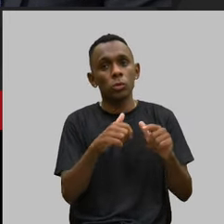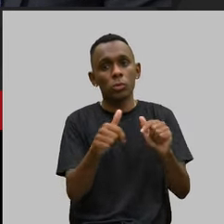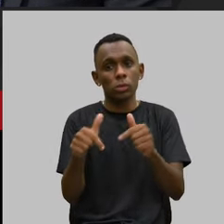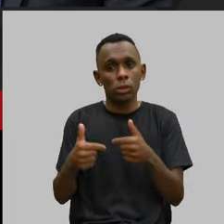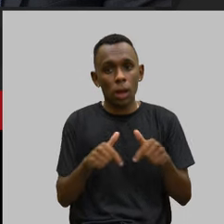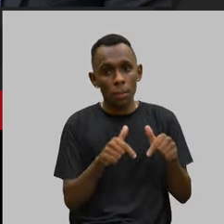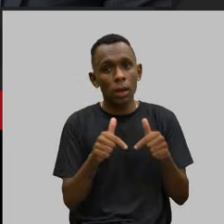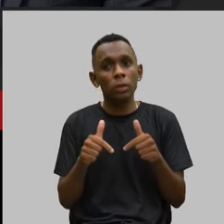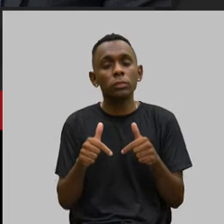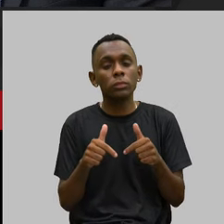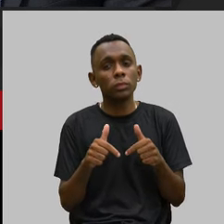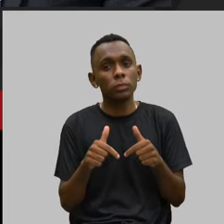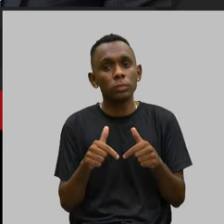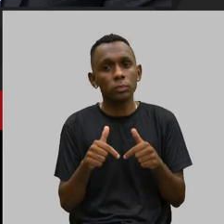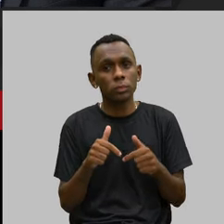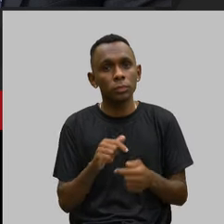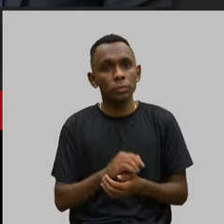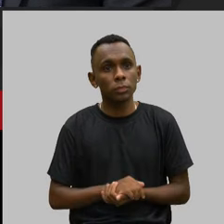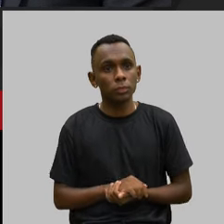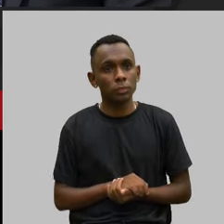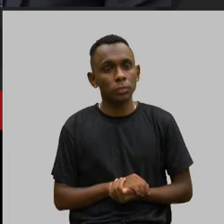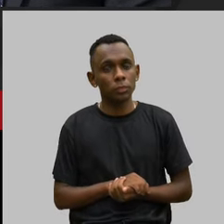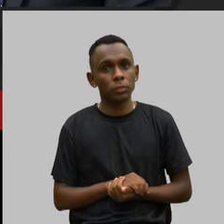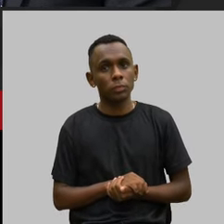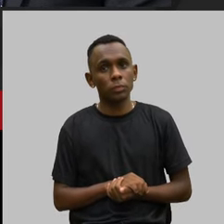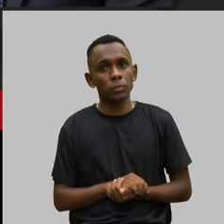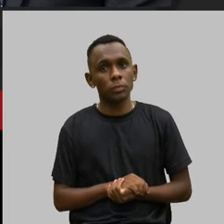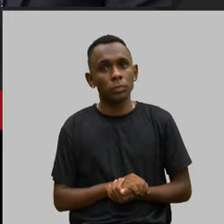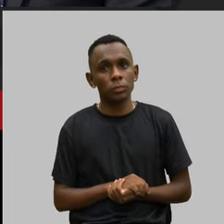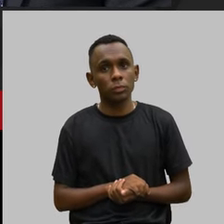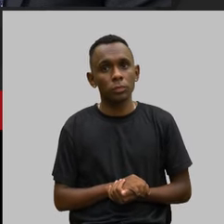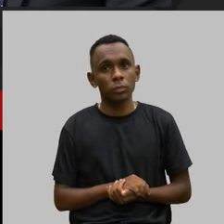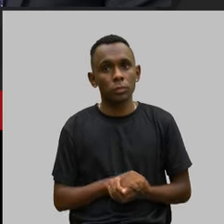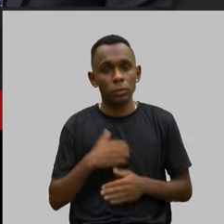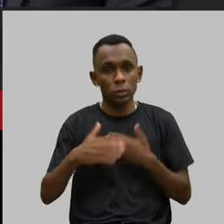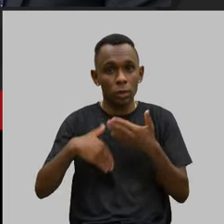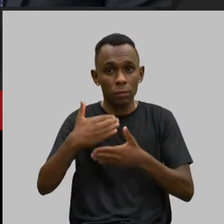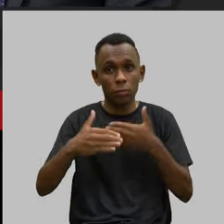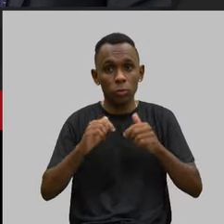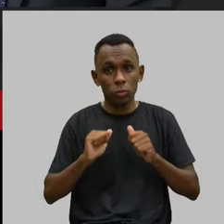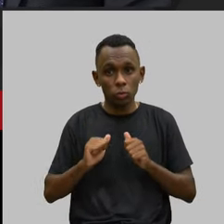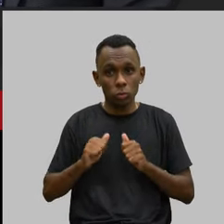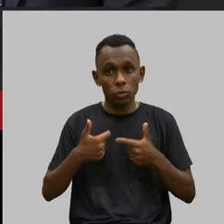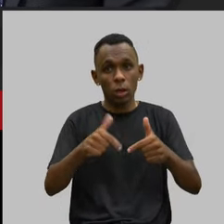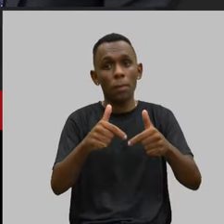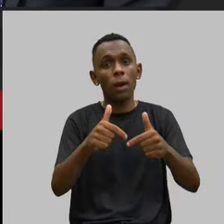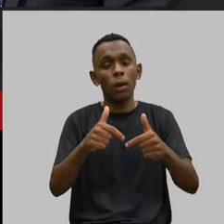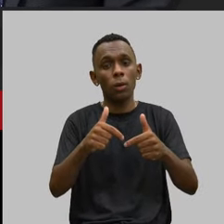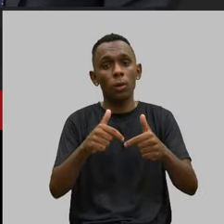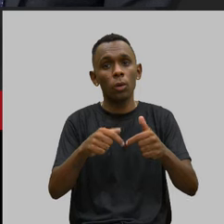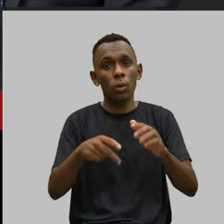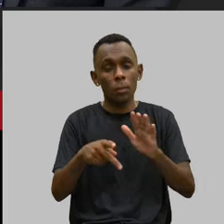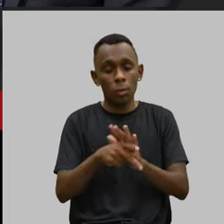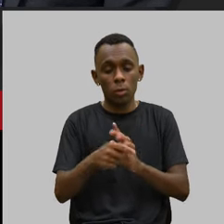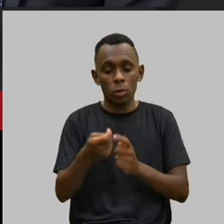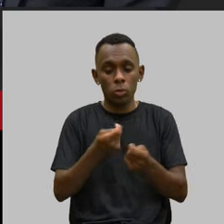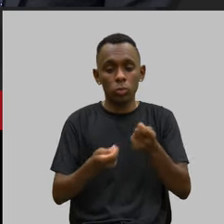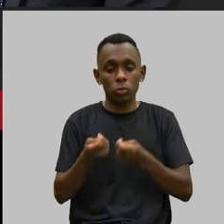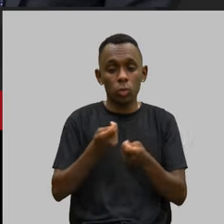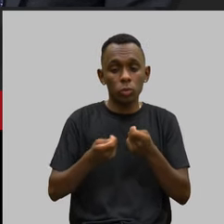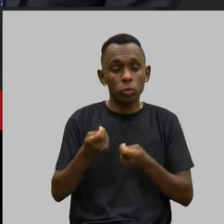operações para o Al eu trago ali uma evolução das operações de de controle